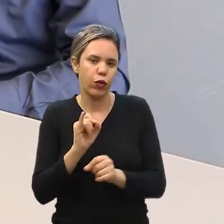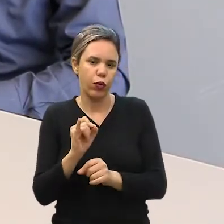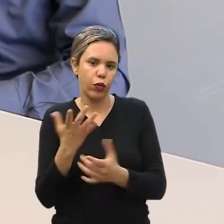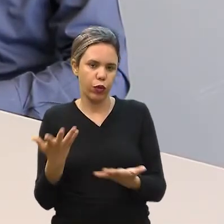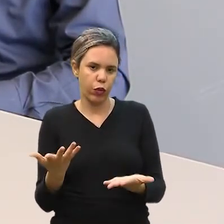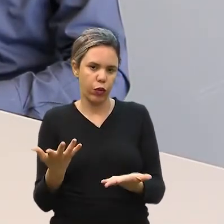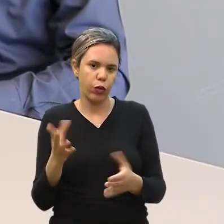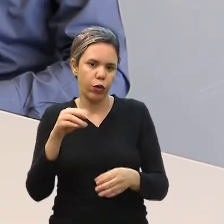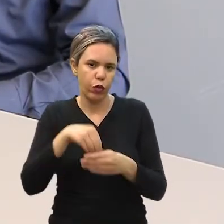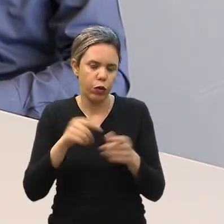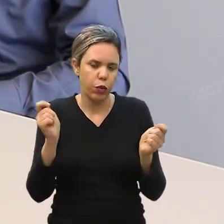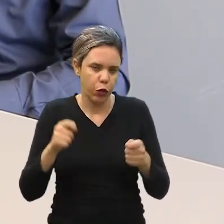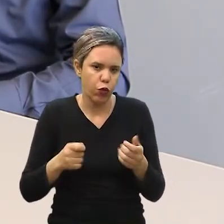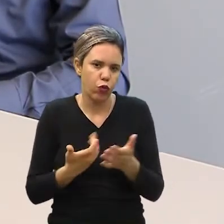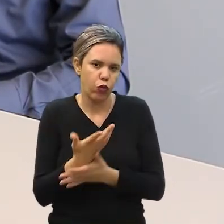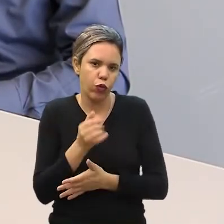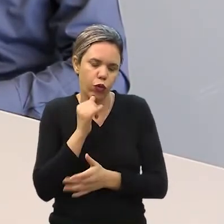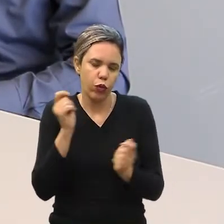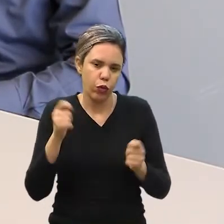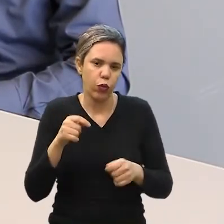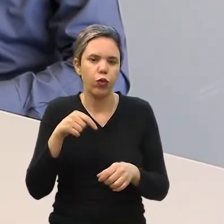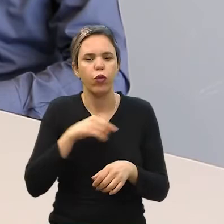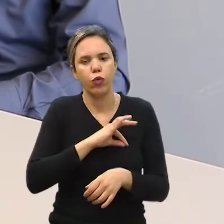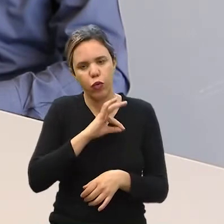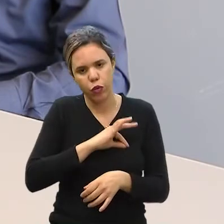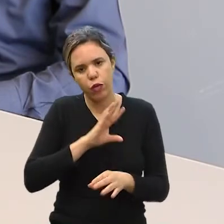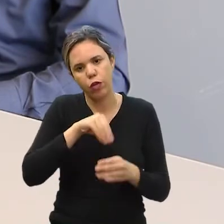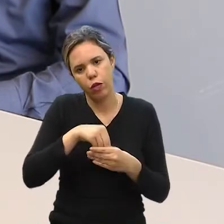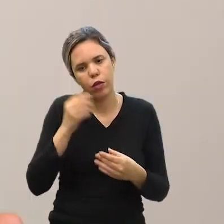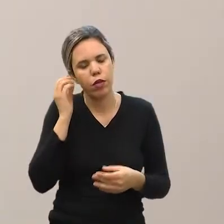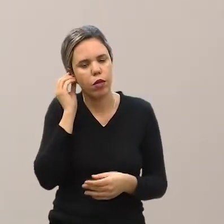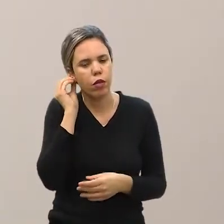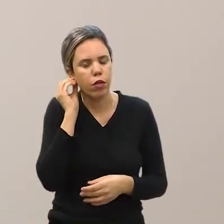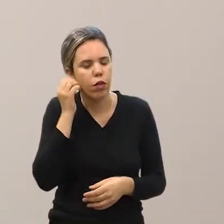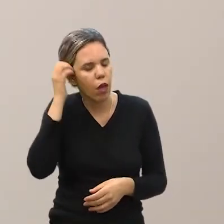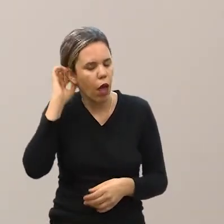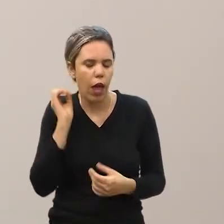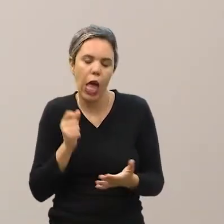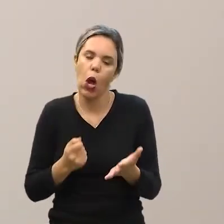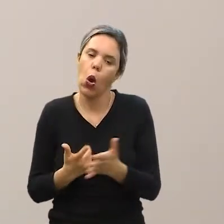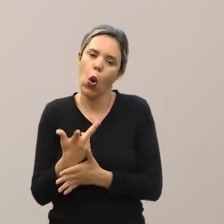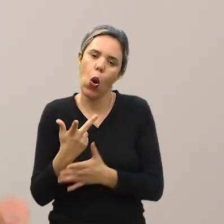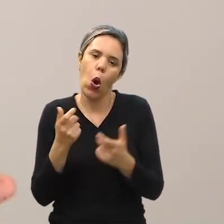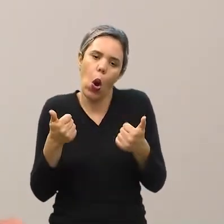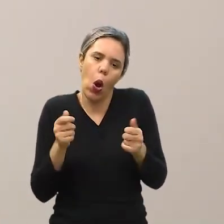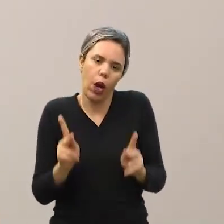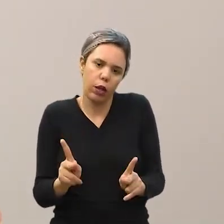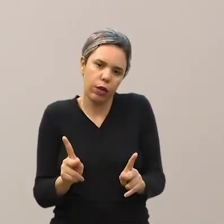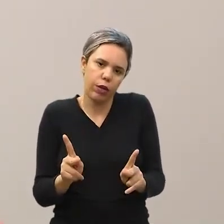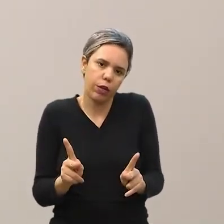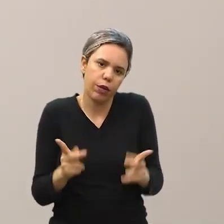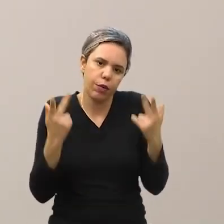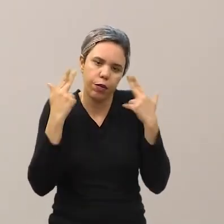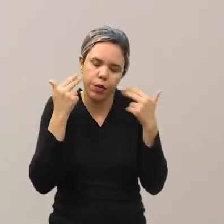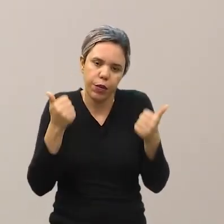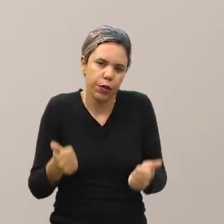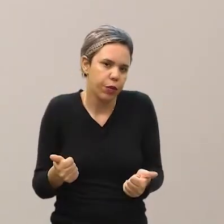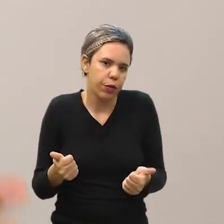aquilo estiver dentro do orçamento, se aquilo couber dentro do orçamento, é comprar, né,